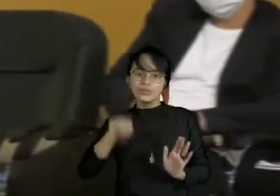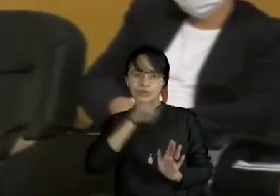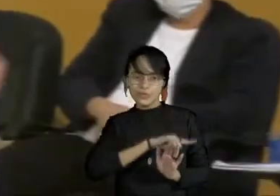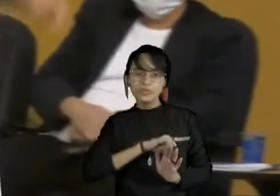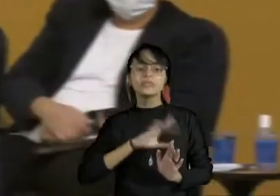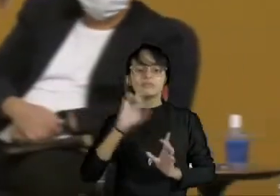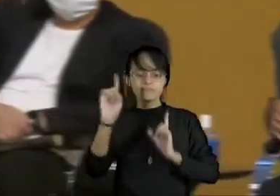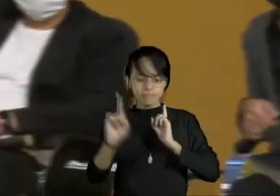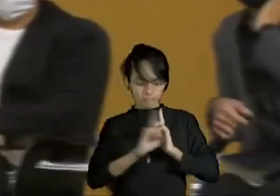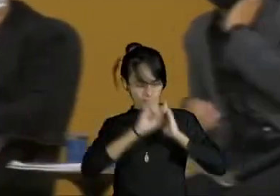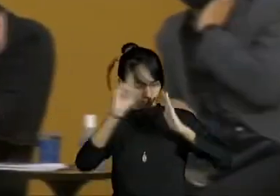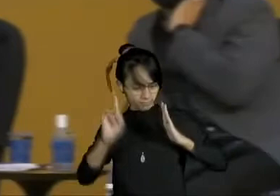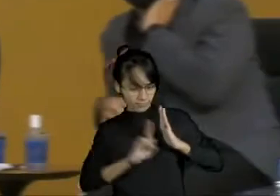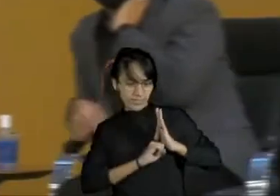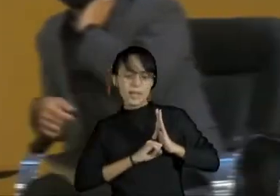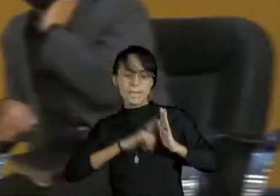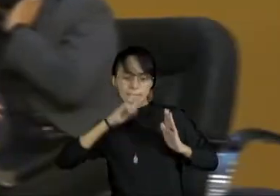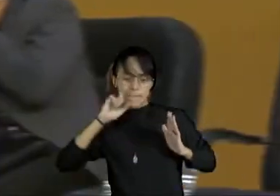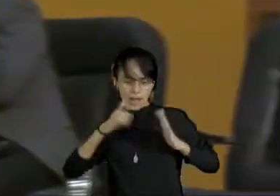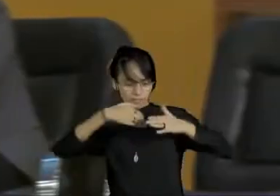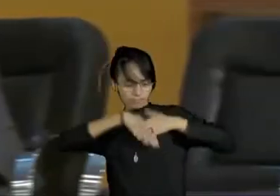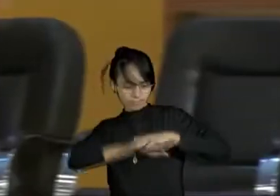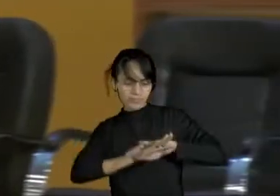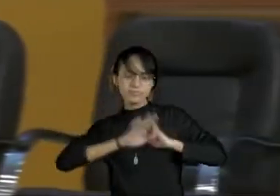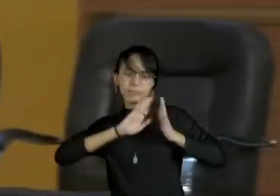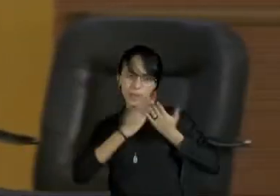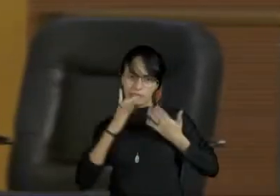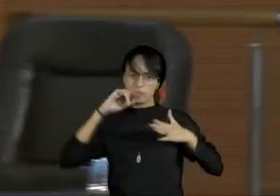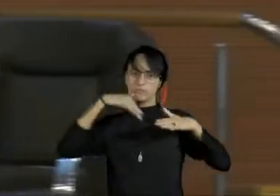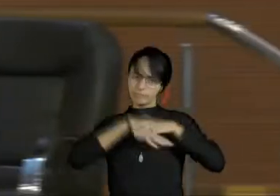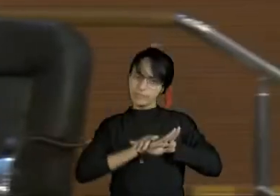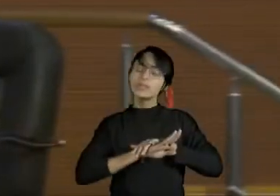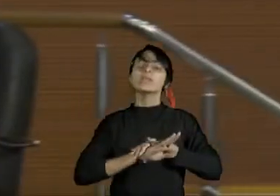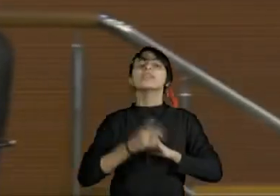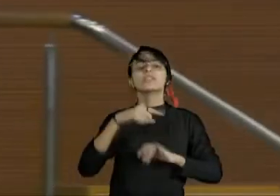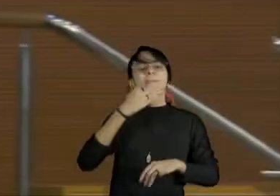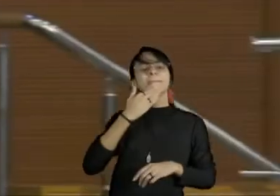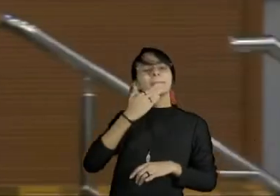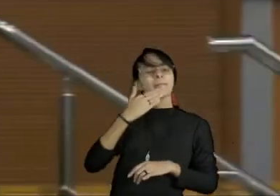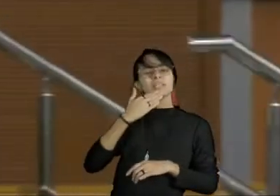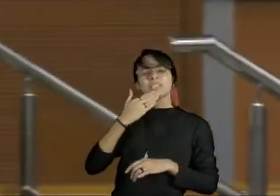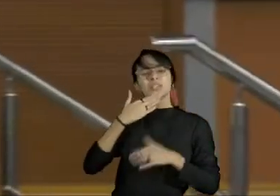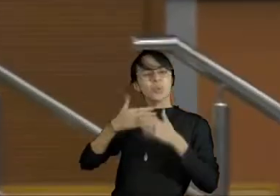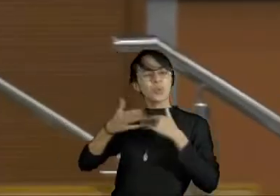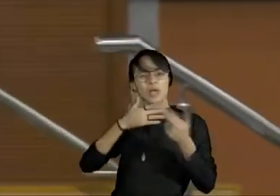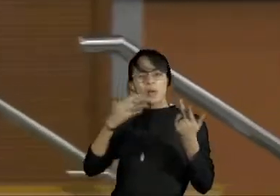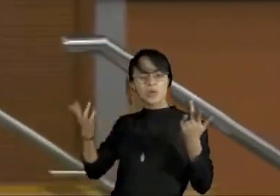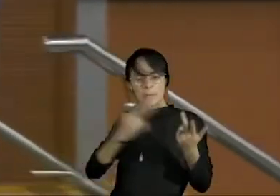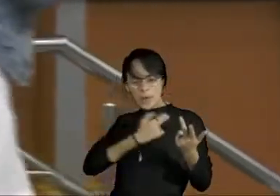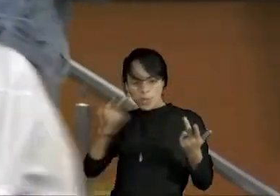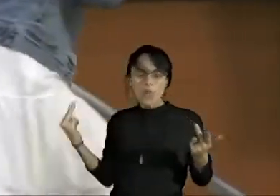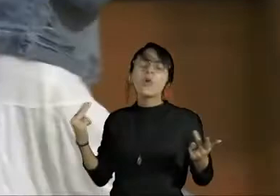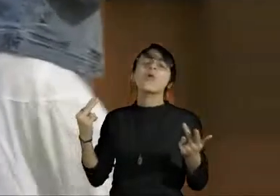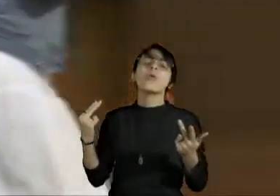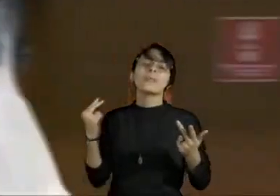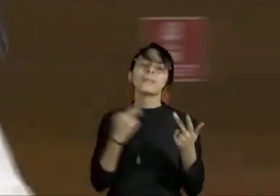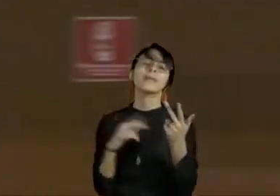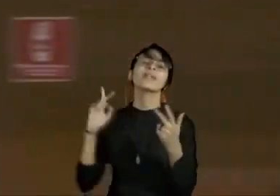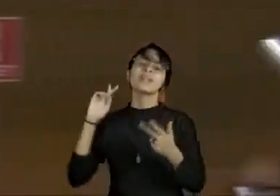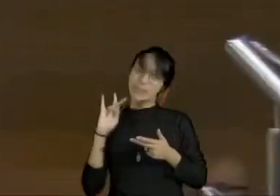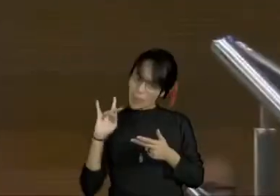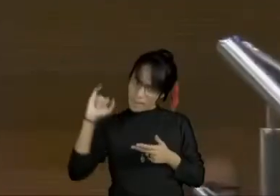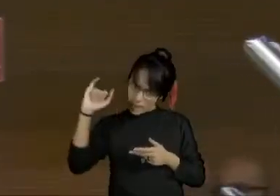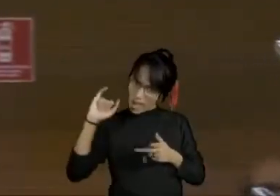em mim e as minhas palavras estiverdes em vós, pedireis o que quiserdes no meu nome. Isto vos